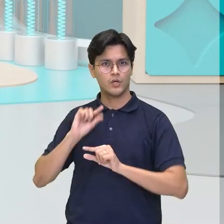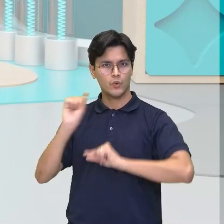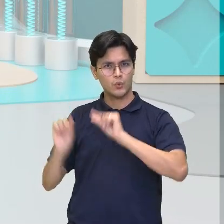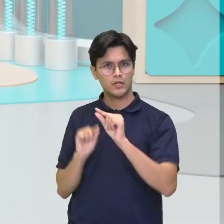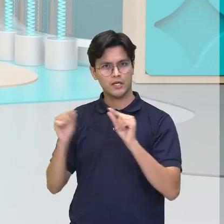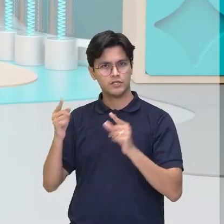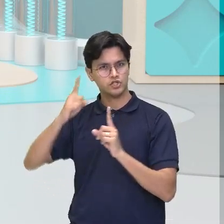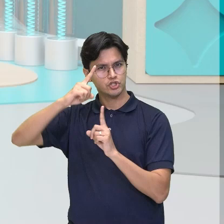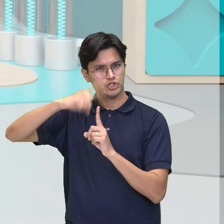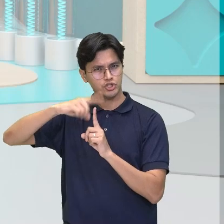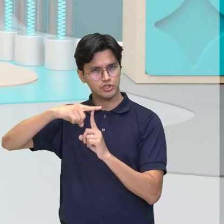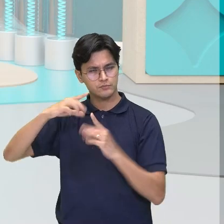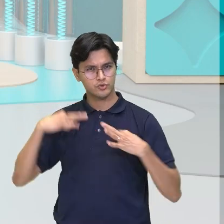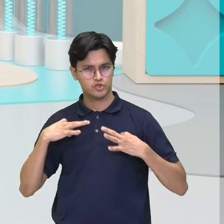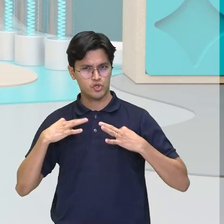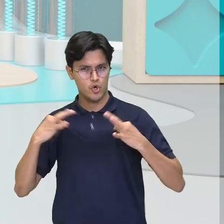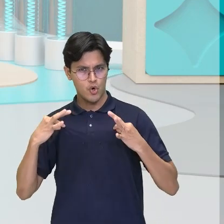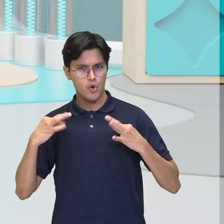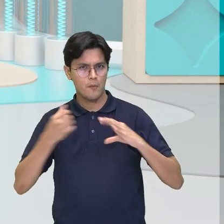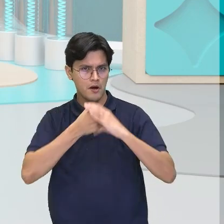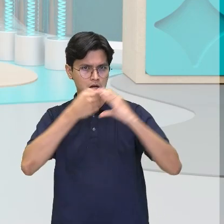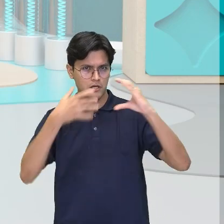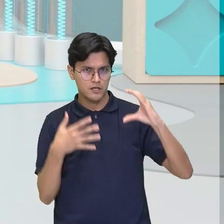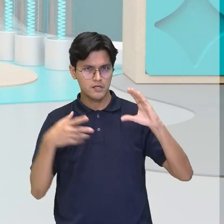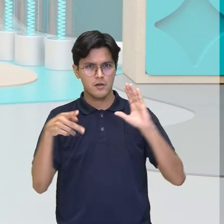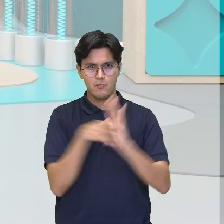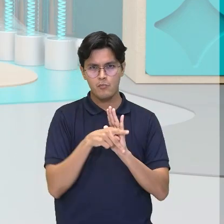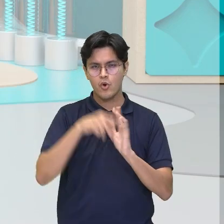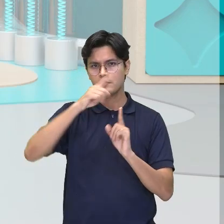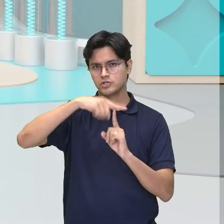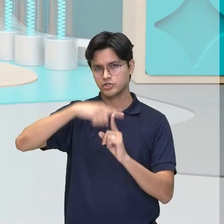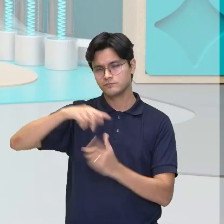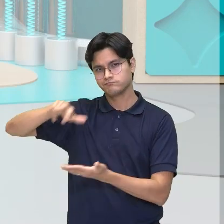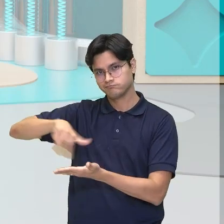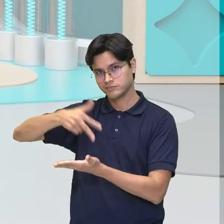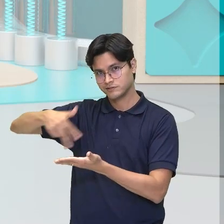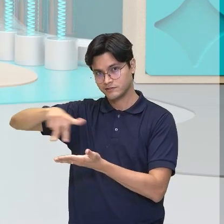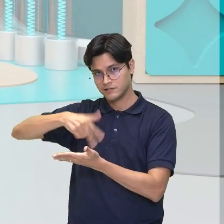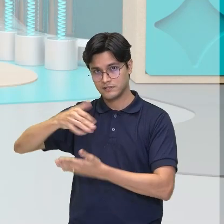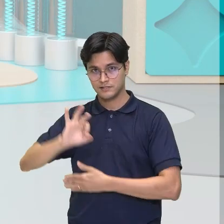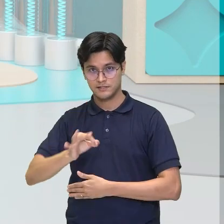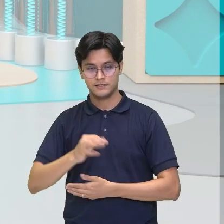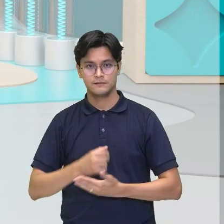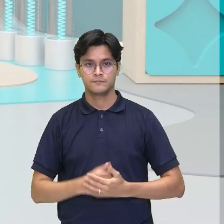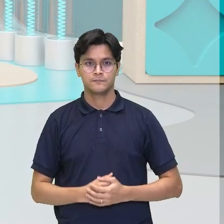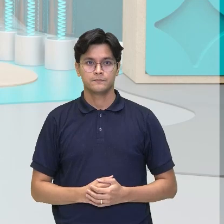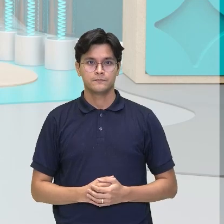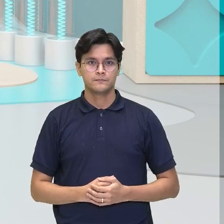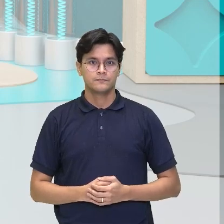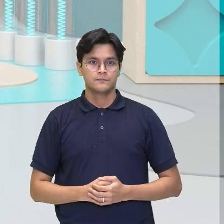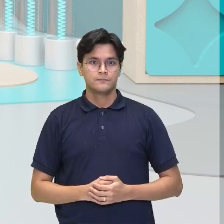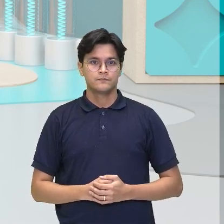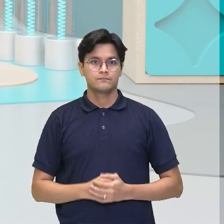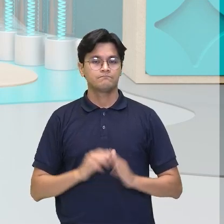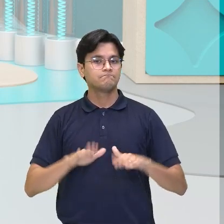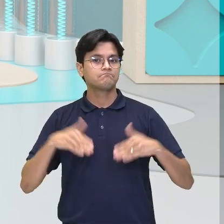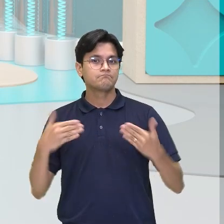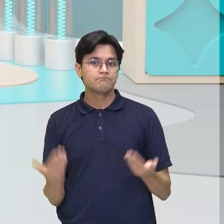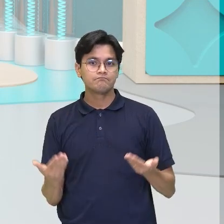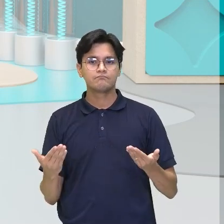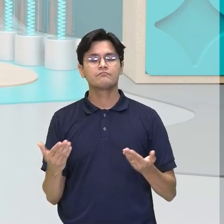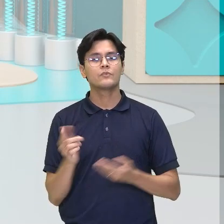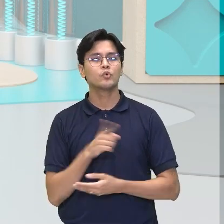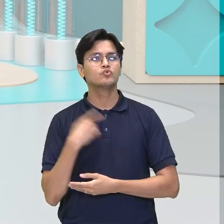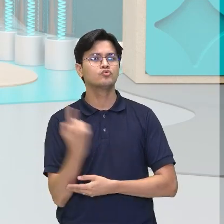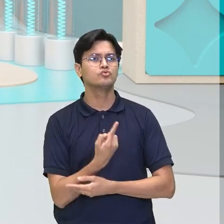figurino que caracteriza esse estilo de dança, certo? Então, nós podemos